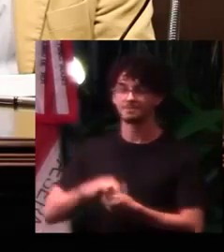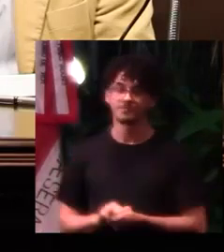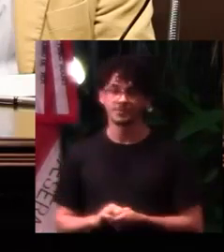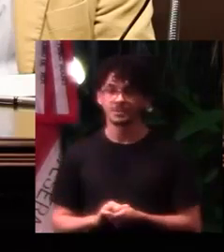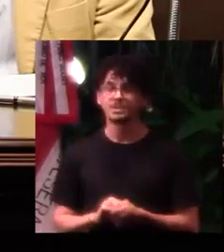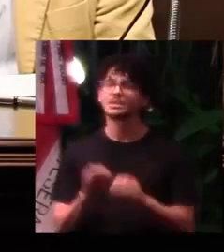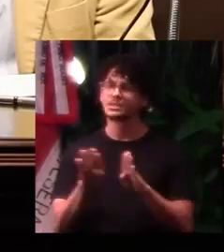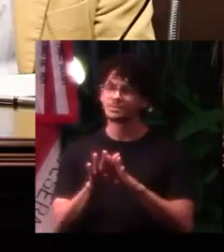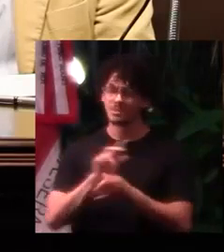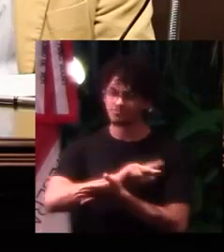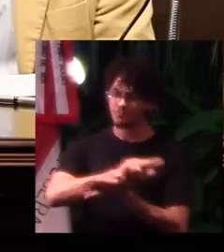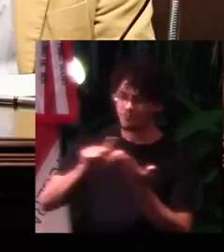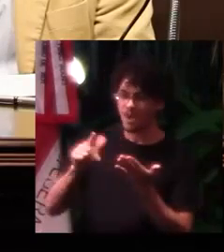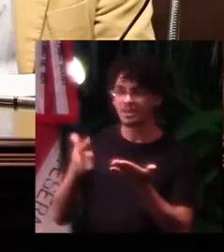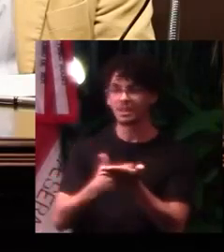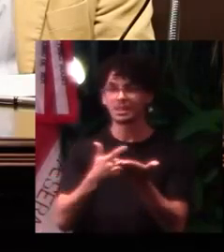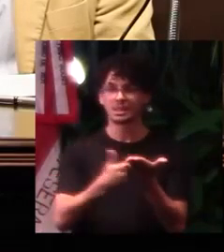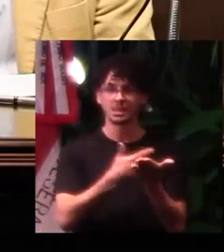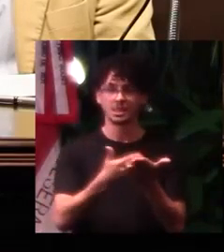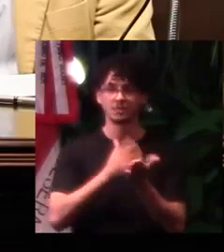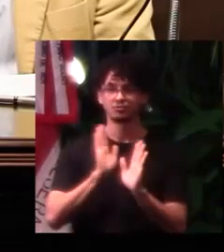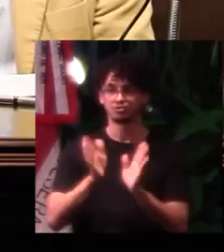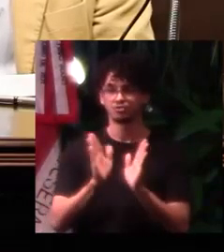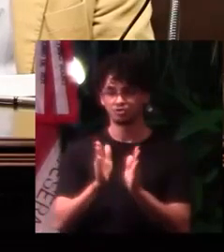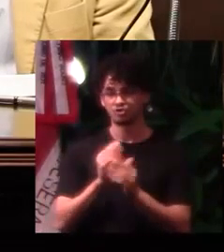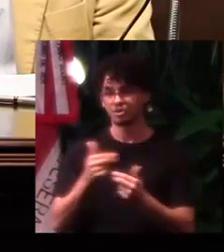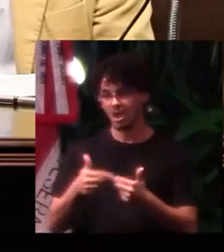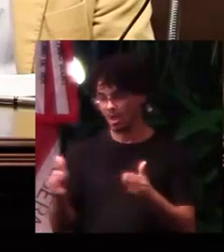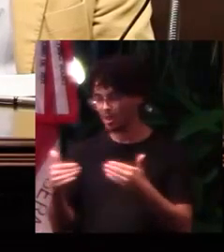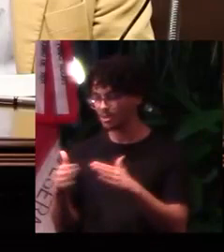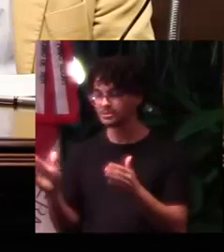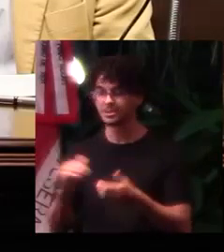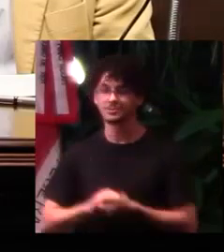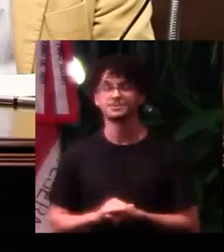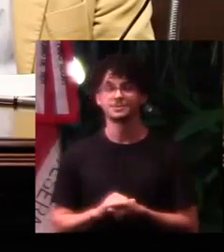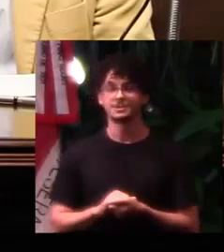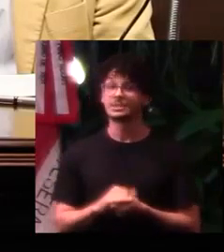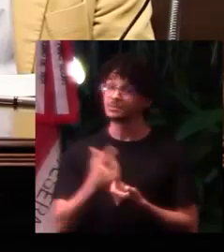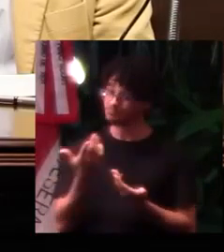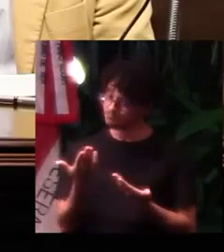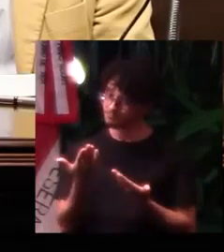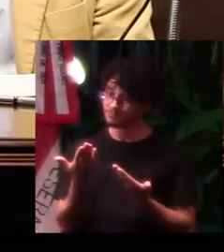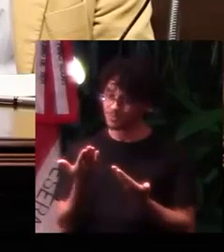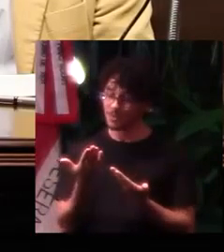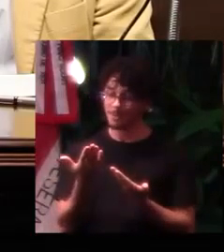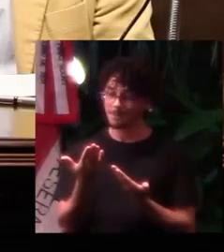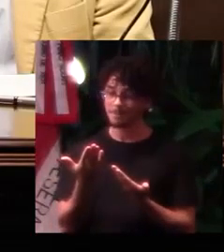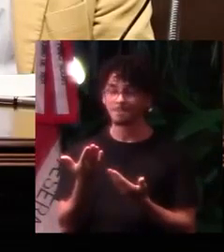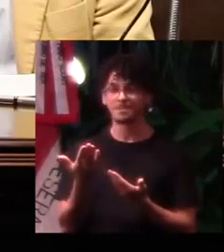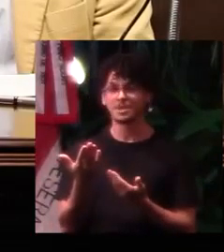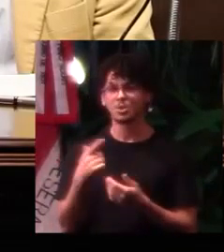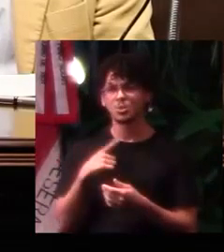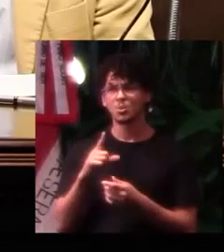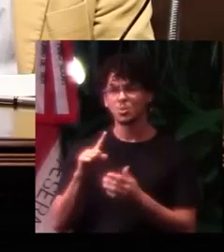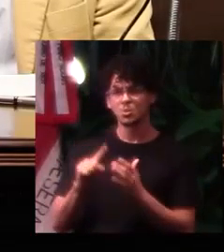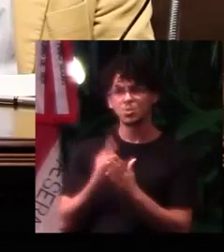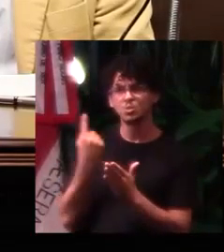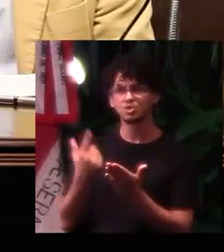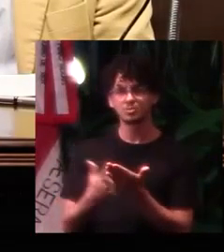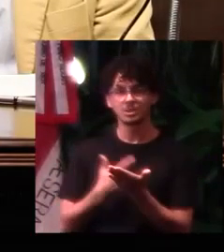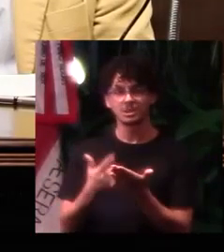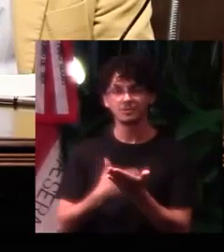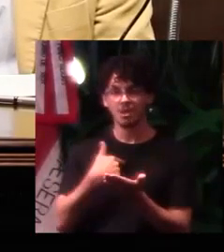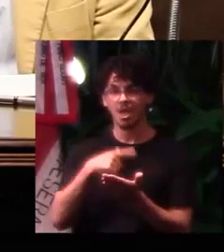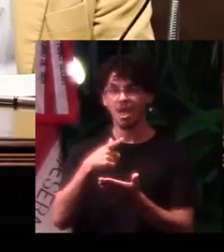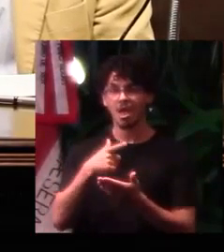e com vários livros publicados, inclusive sobre o assunto. O último, né, é um